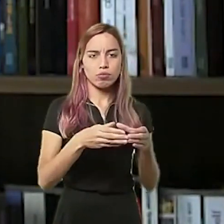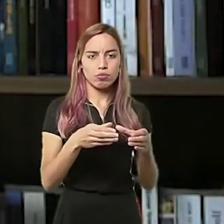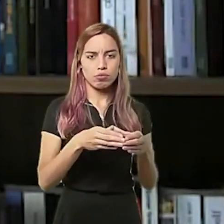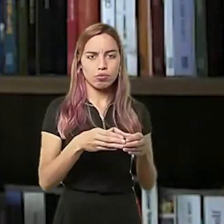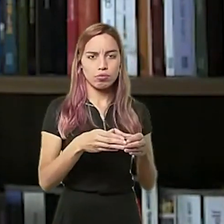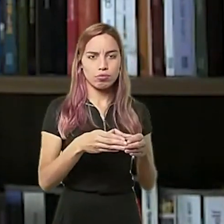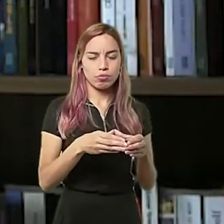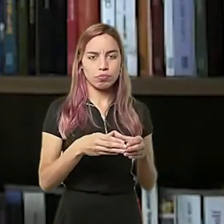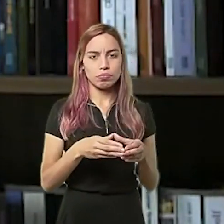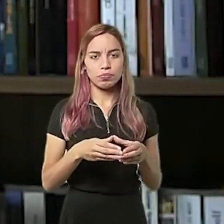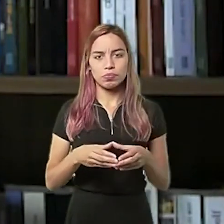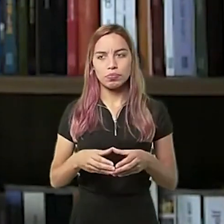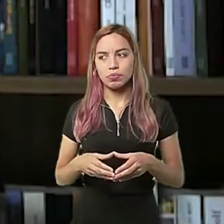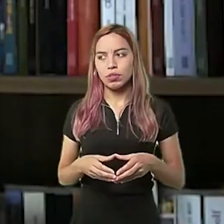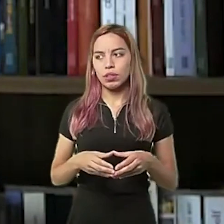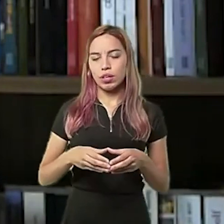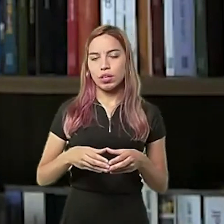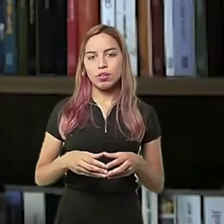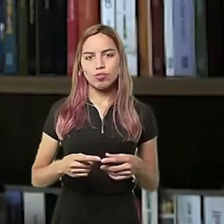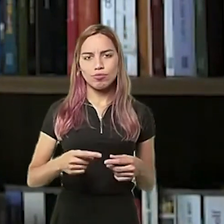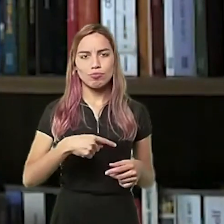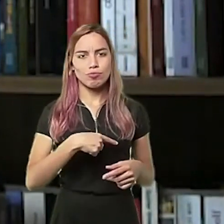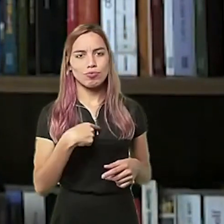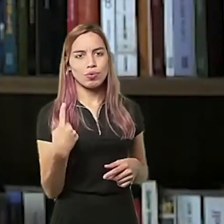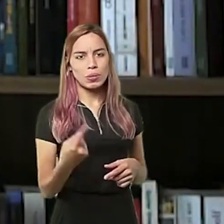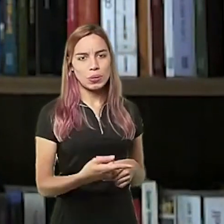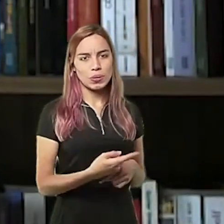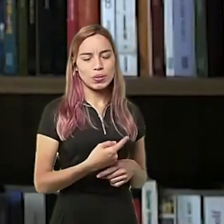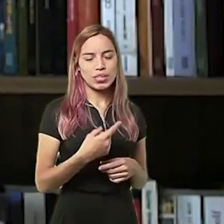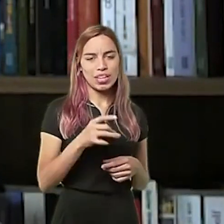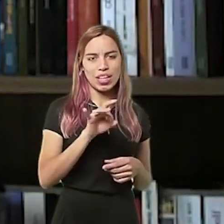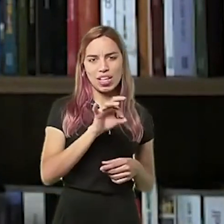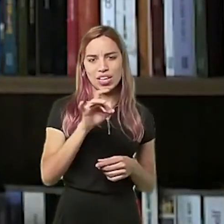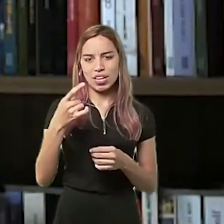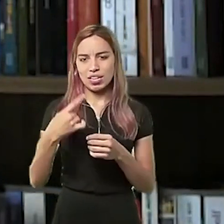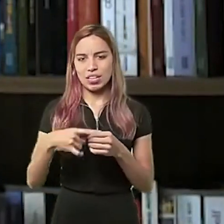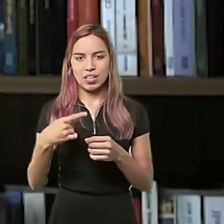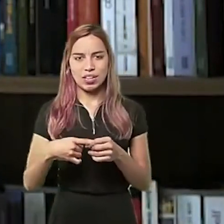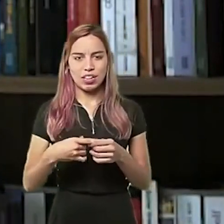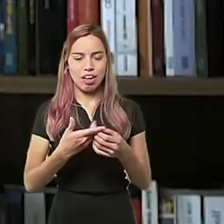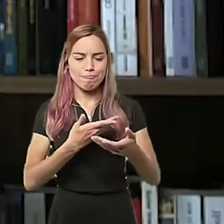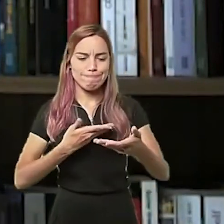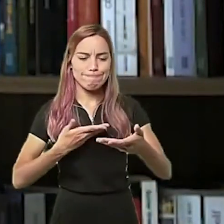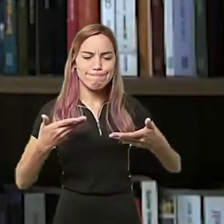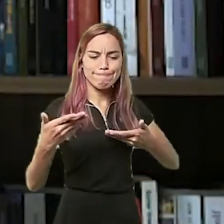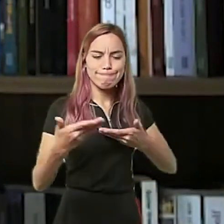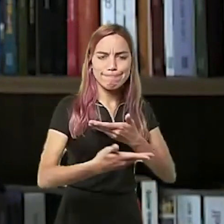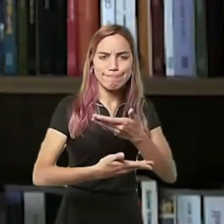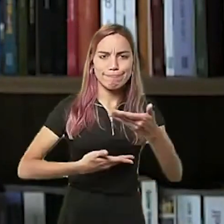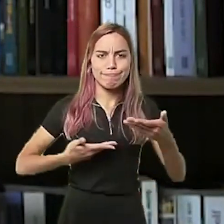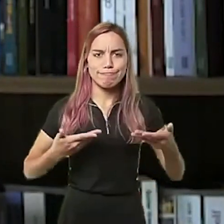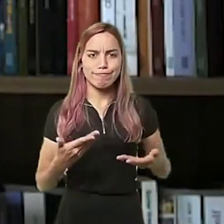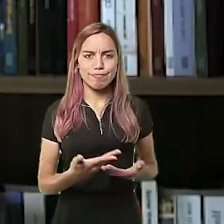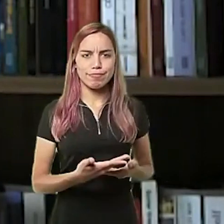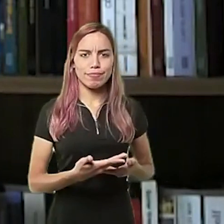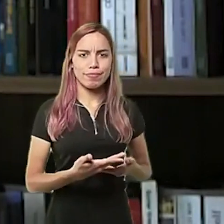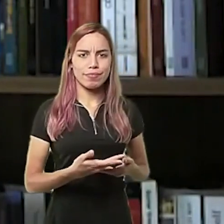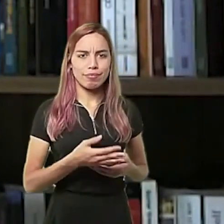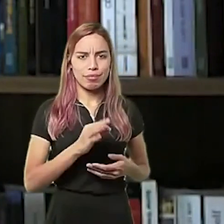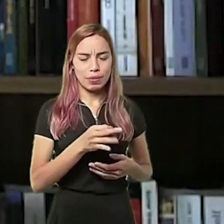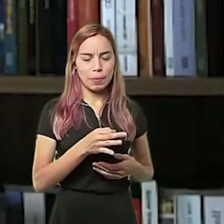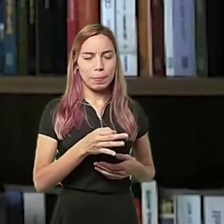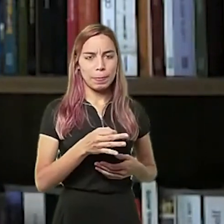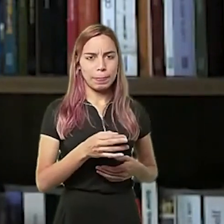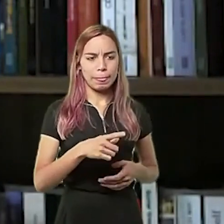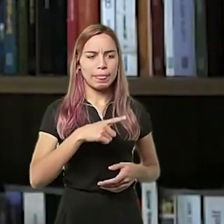essa forma de cooperar que nós temos, que é tão nossa, é algo que aparece com muita intensidade nas práticas